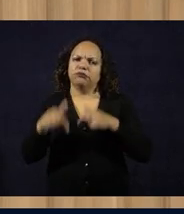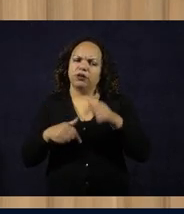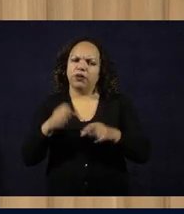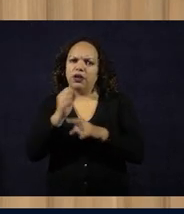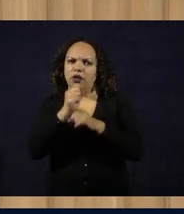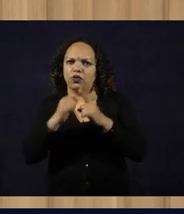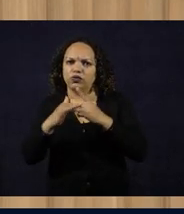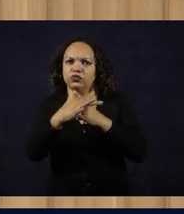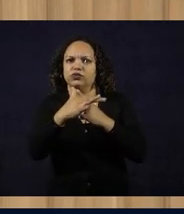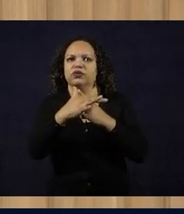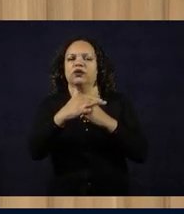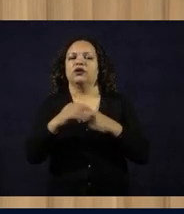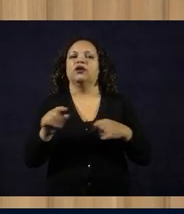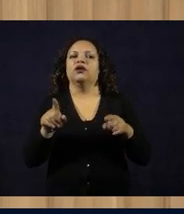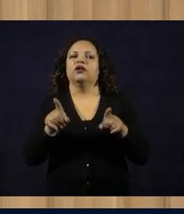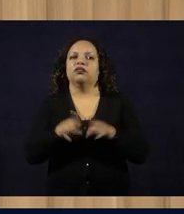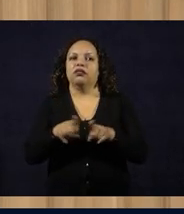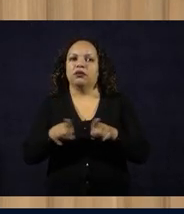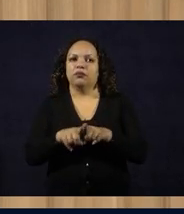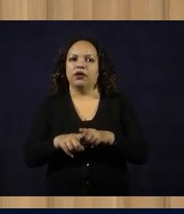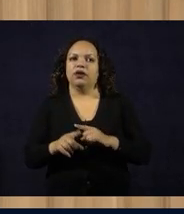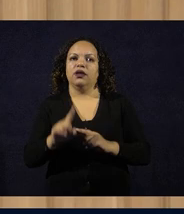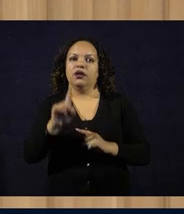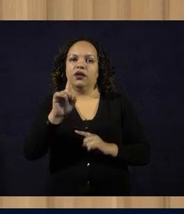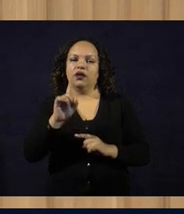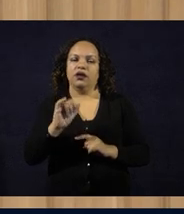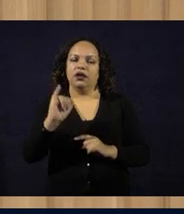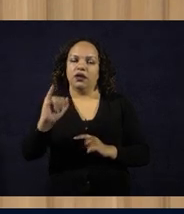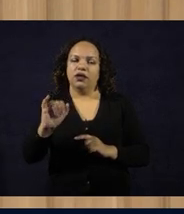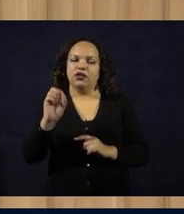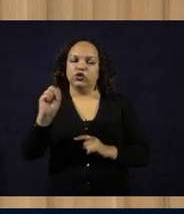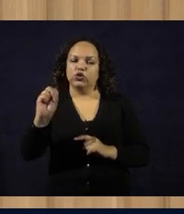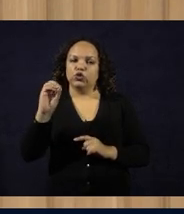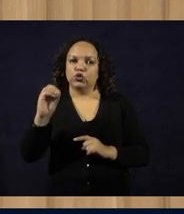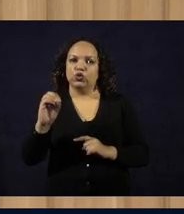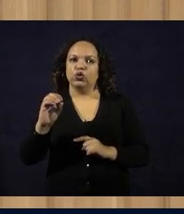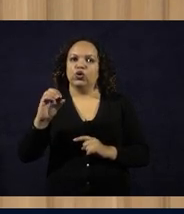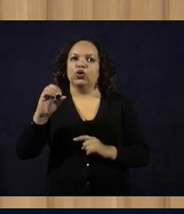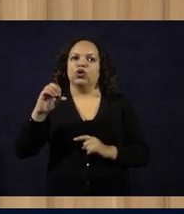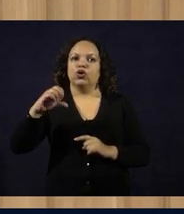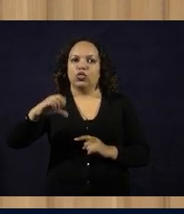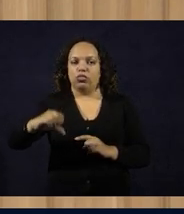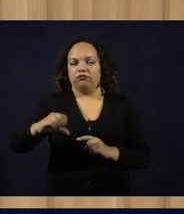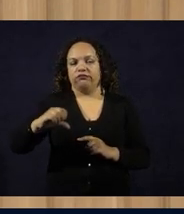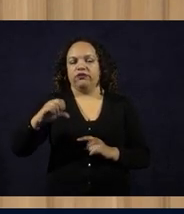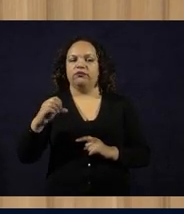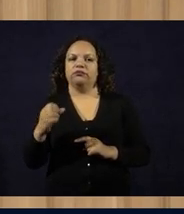implementando a isso 91 que é de qualidade né a gente tem alguns processos são industriais especificamente